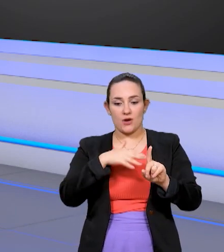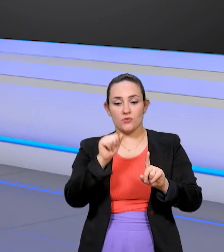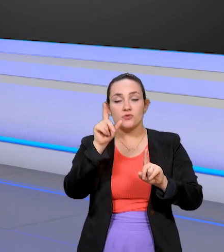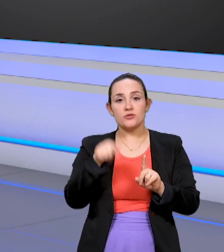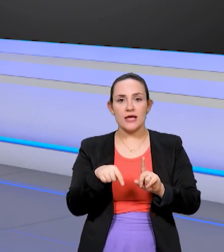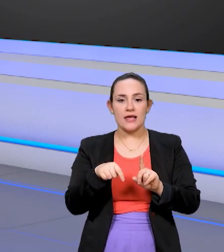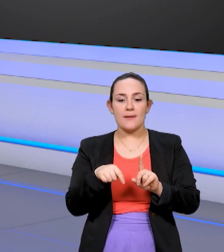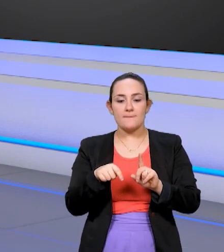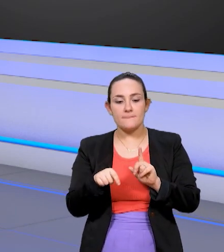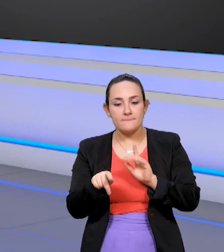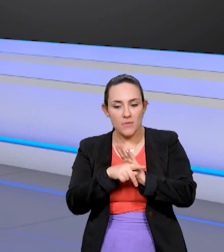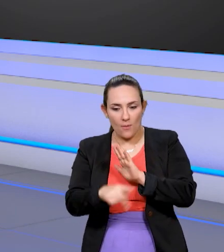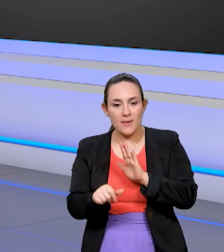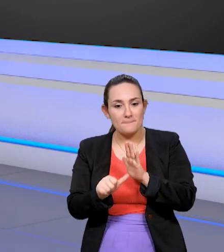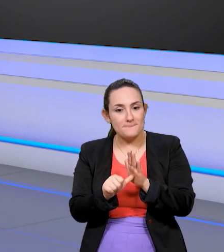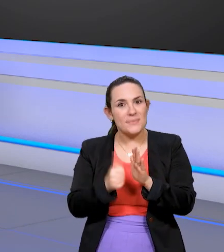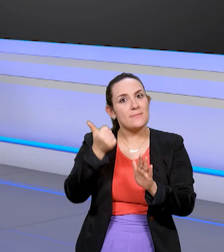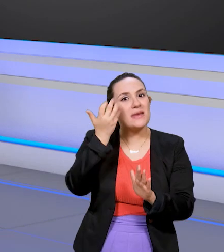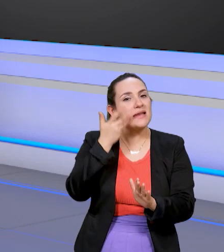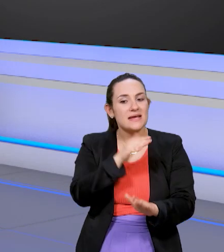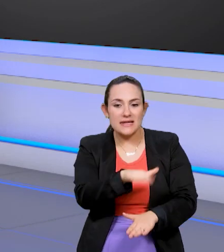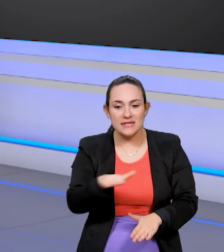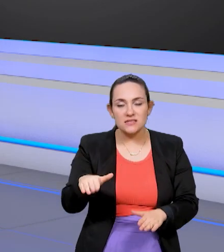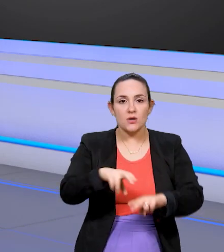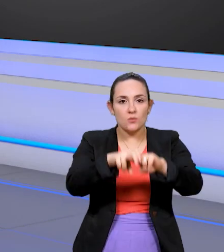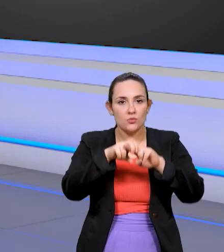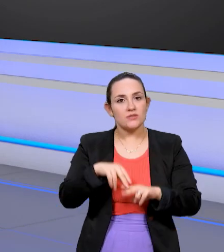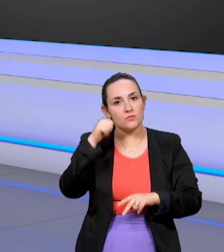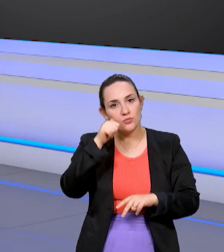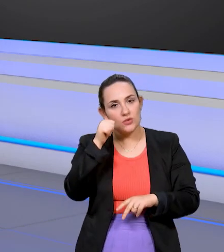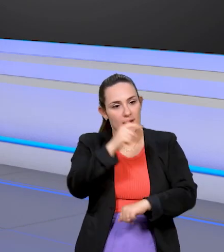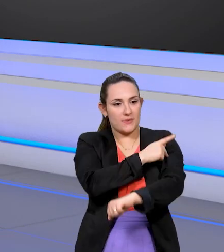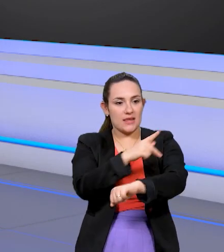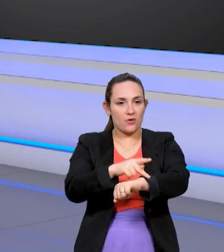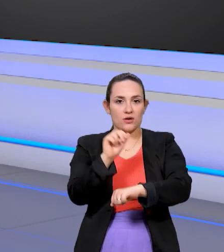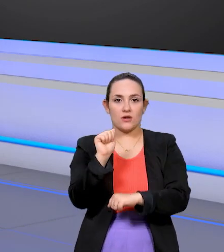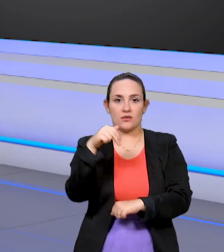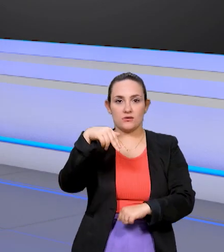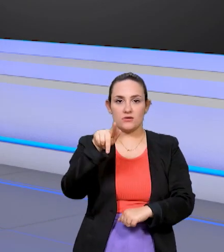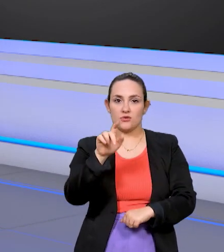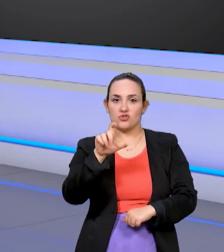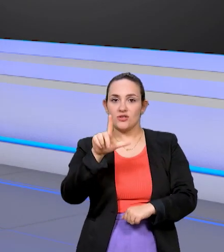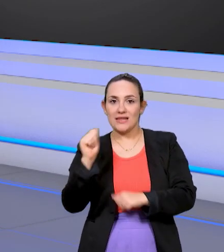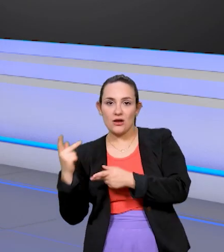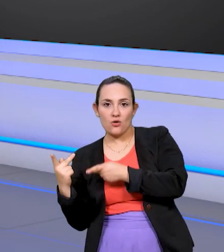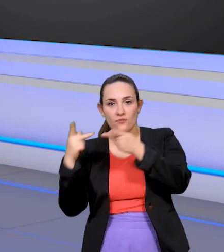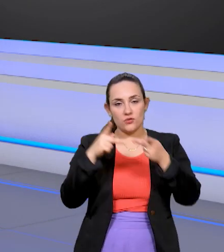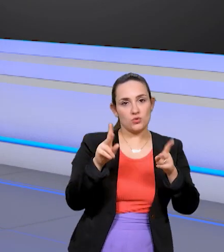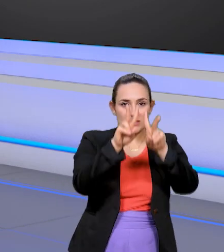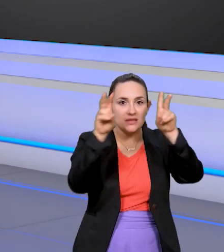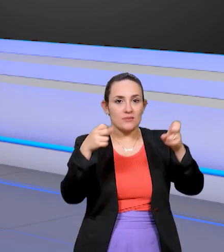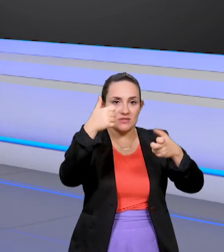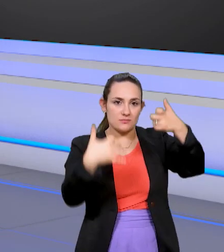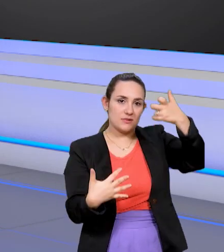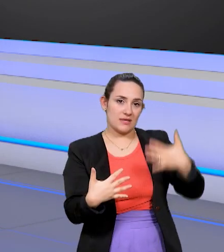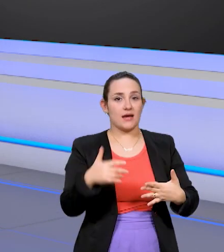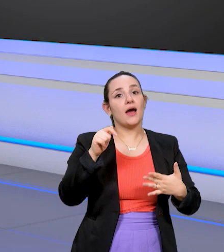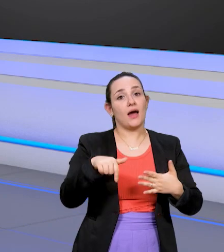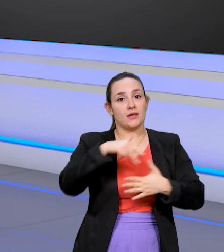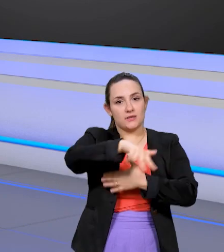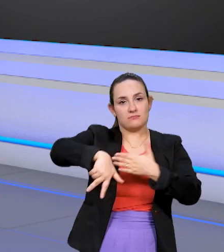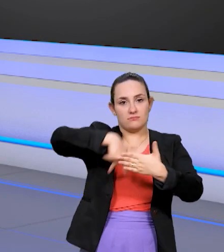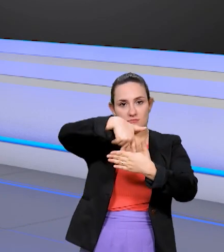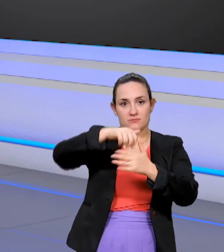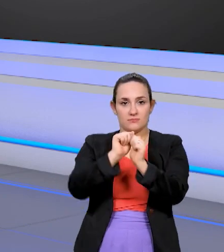o mês da primeira infância. Por esse motivo, a pedagoga Ângela Maria Costa foi convidada para falar sobre o assunto